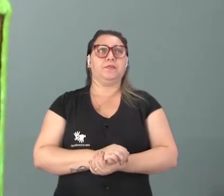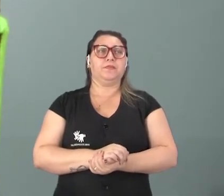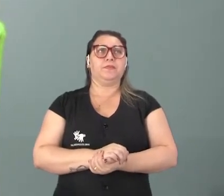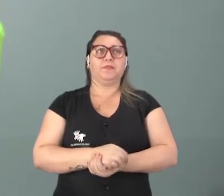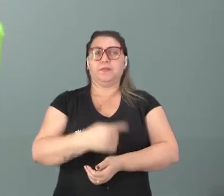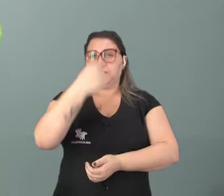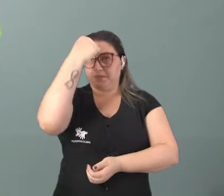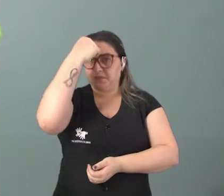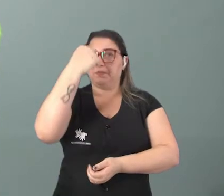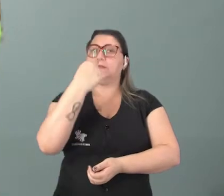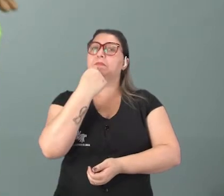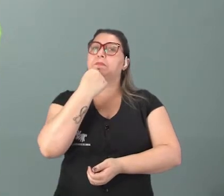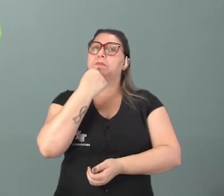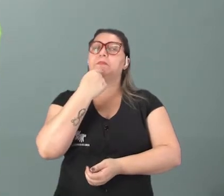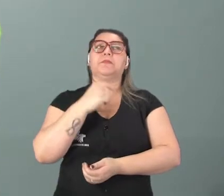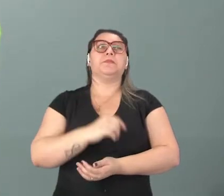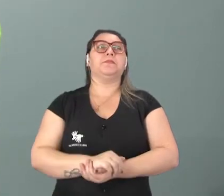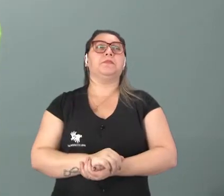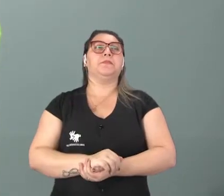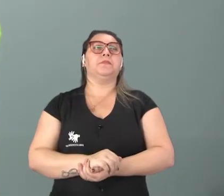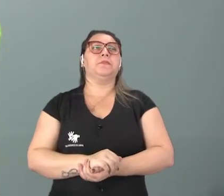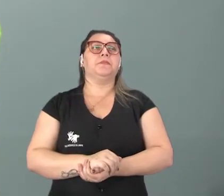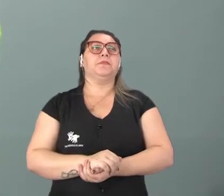Esta imagem aqui.